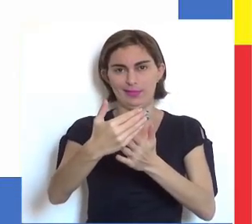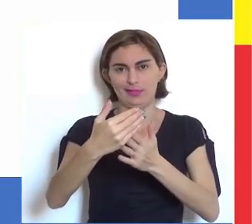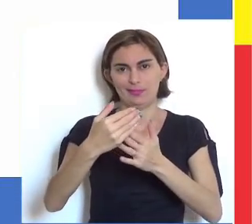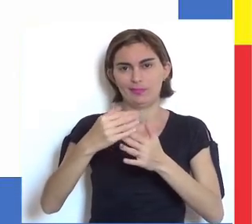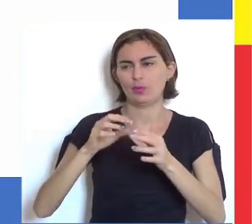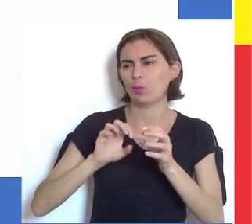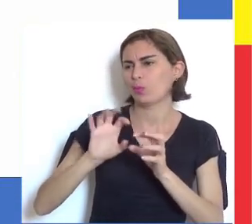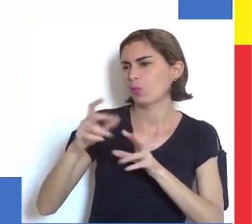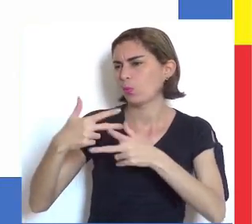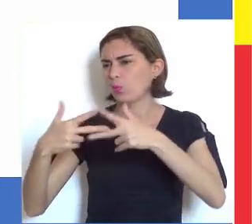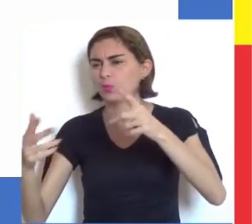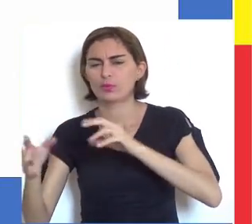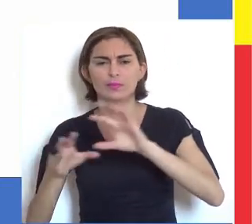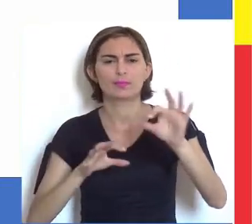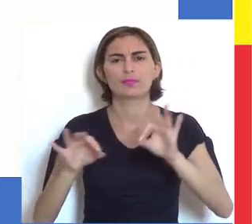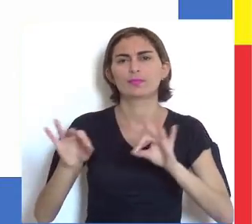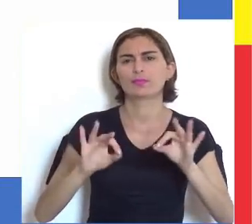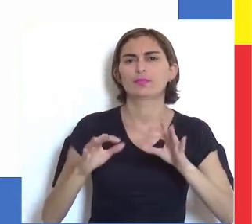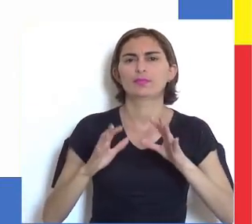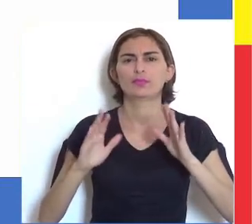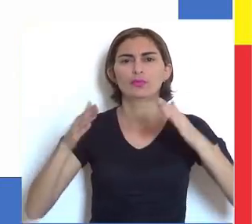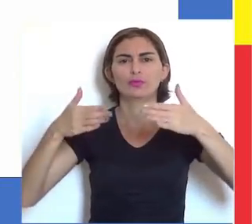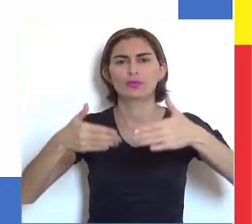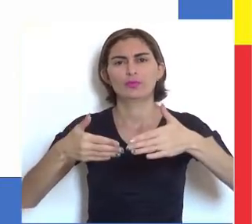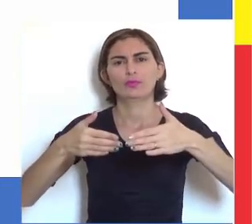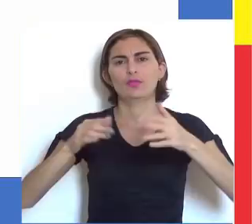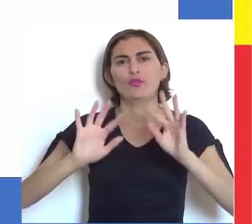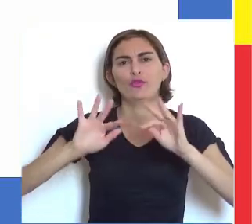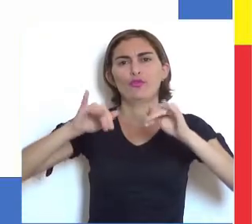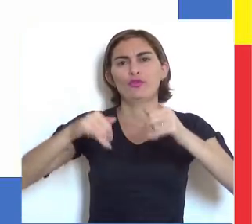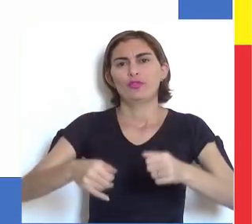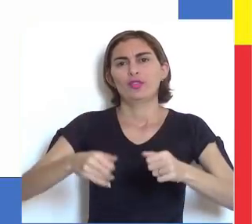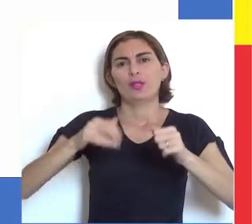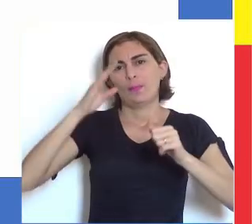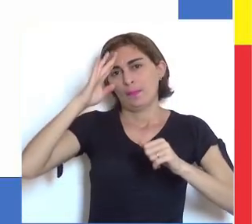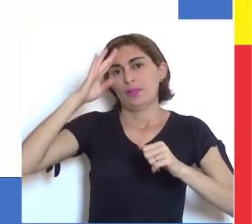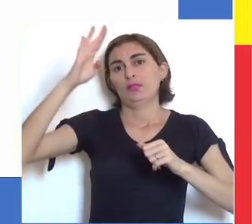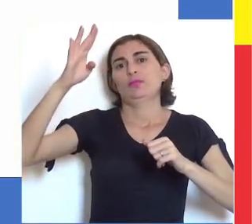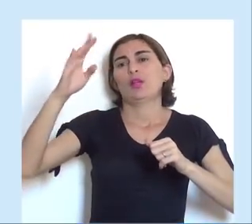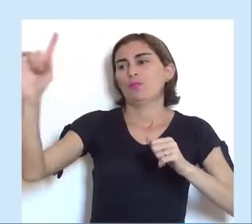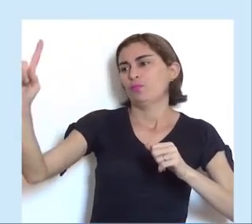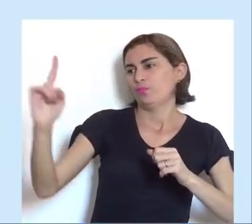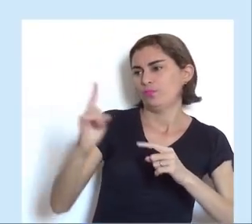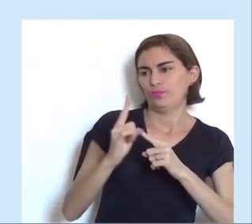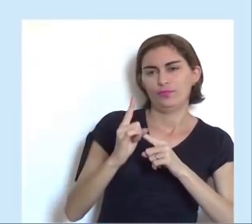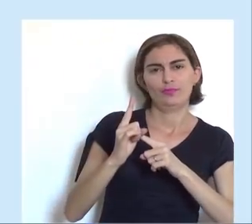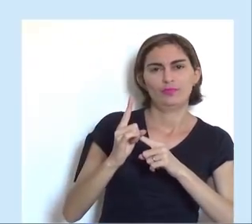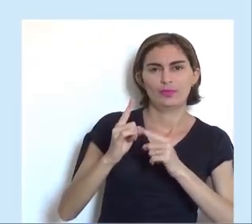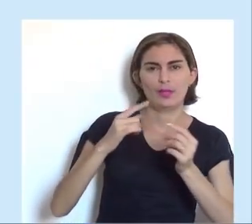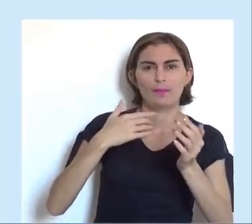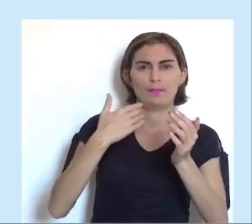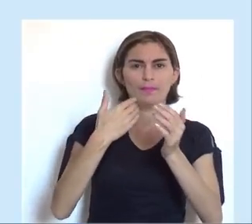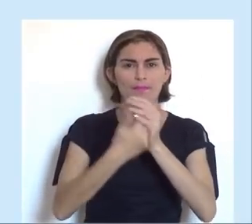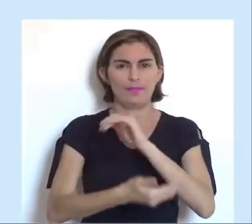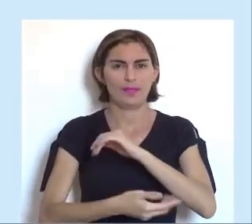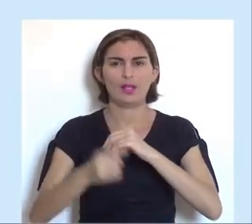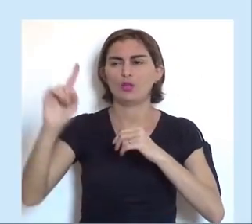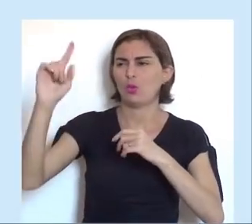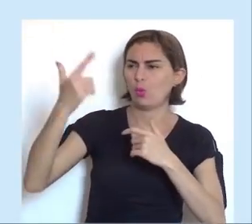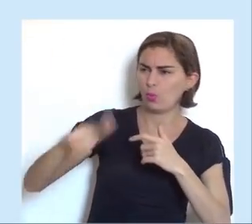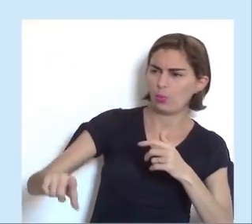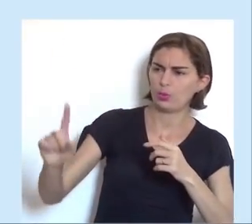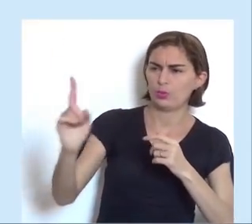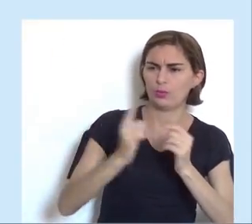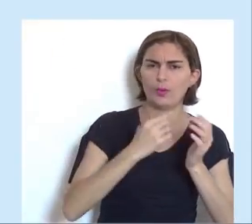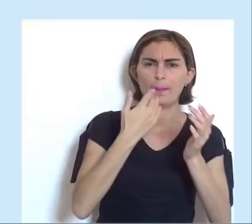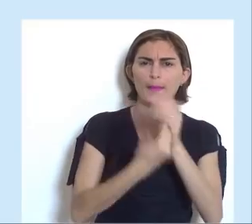Os episódios se sucedem, conduzindo ao clímax, ou seja, vem um pretendente, ele perde para a princesa, vem